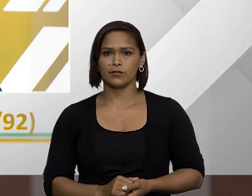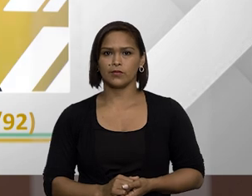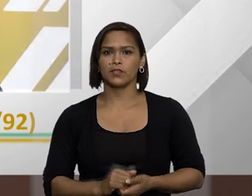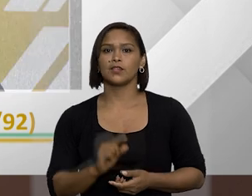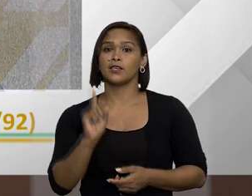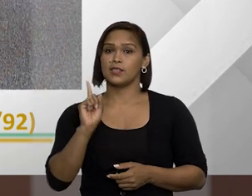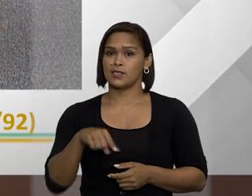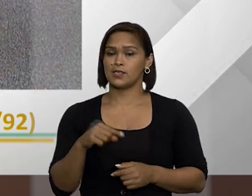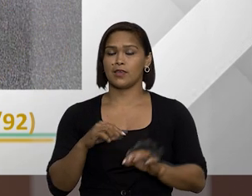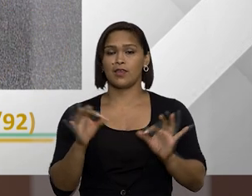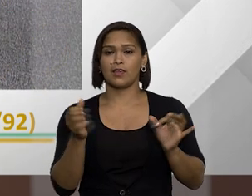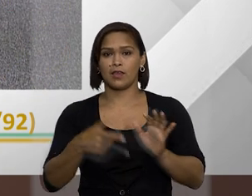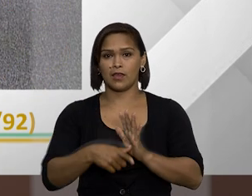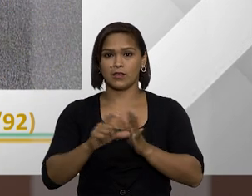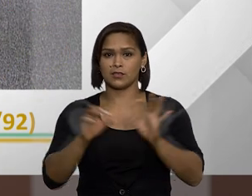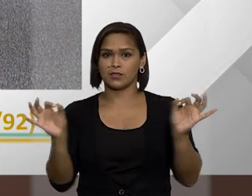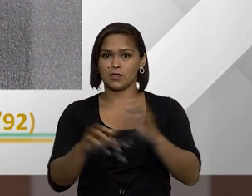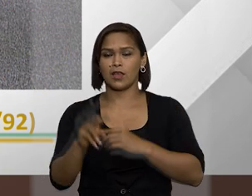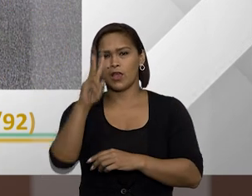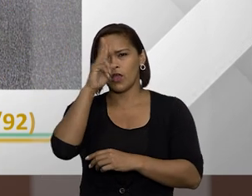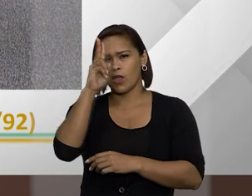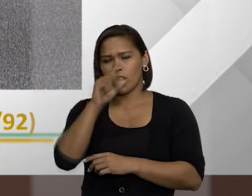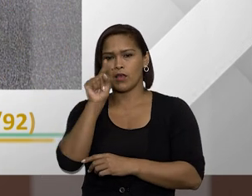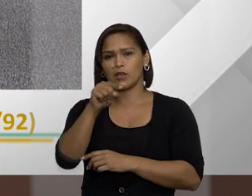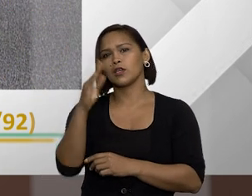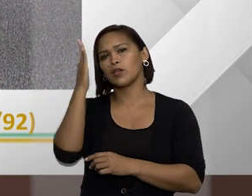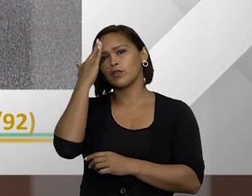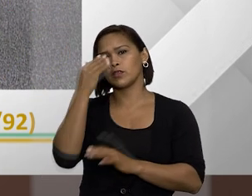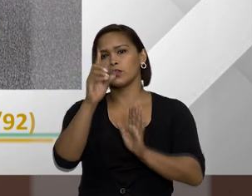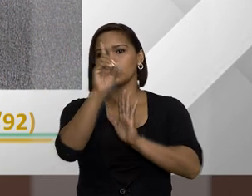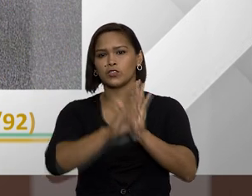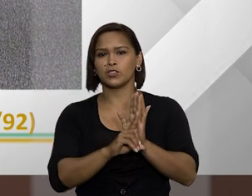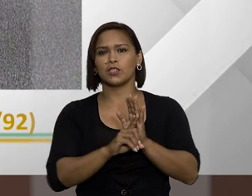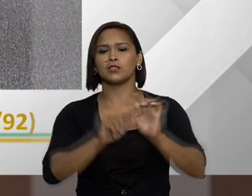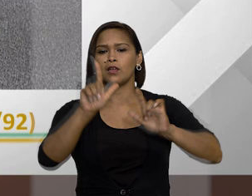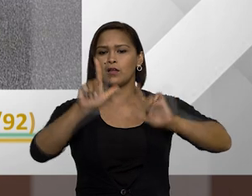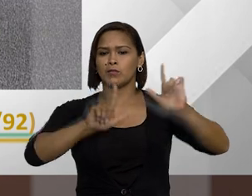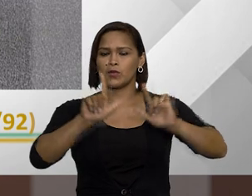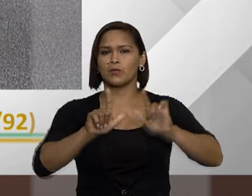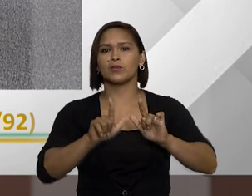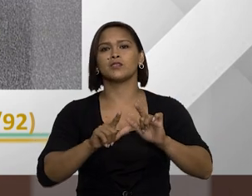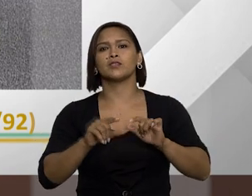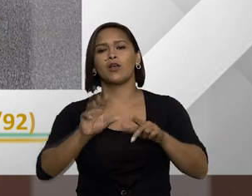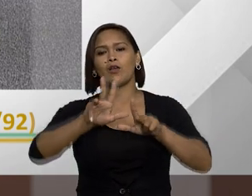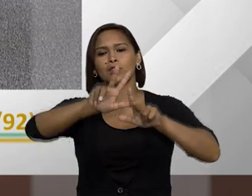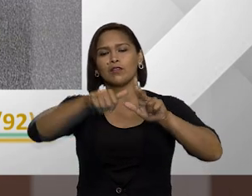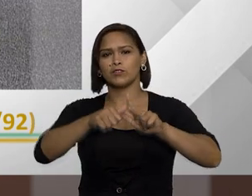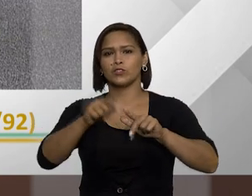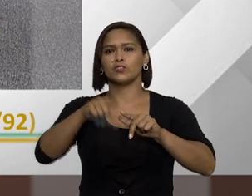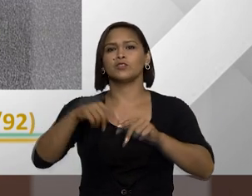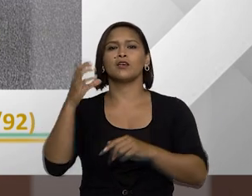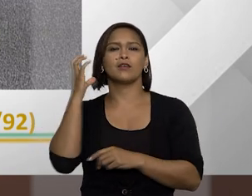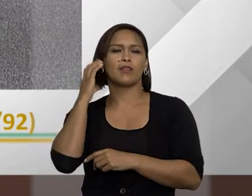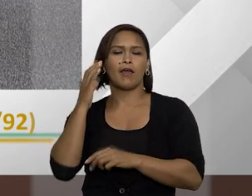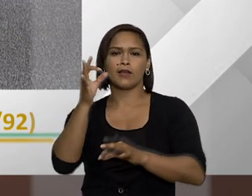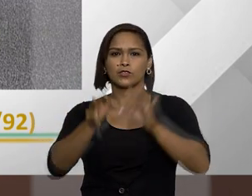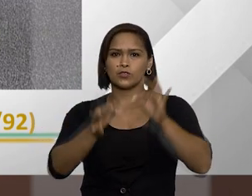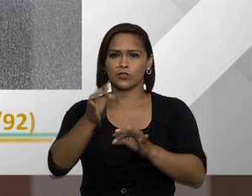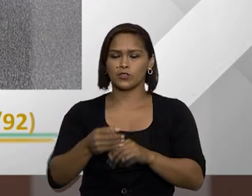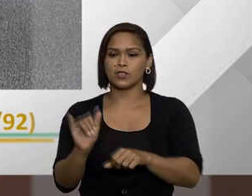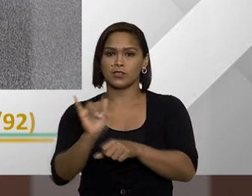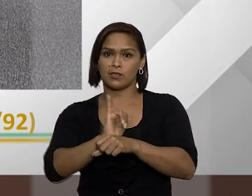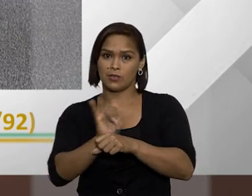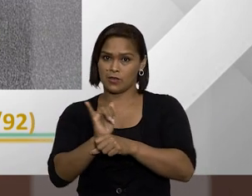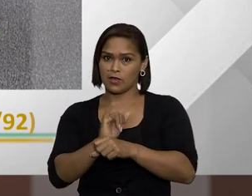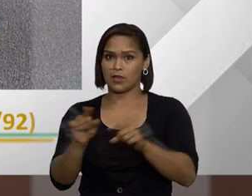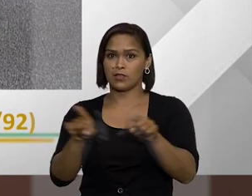é isso pessoal antes de encerrar eu lembro para você que o Entender Direito está na programação da TV Justiça da Rádio Justiça e